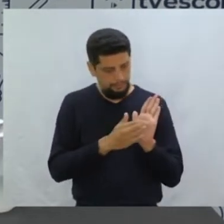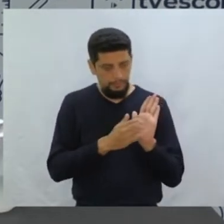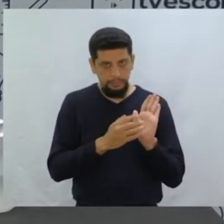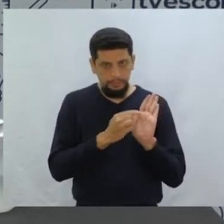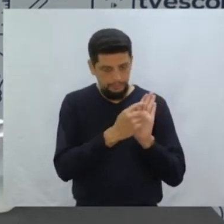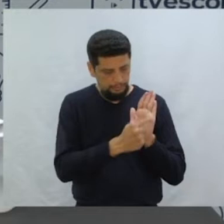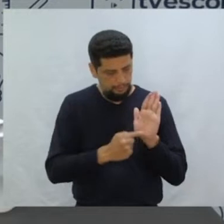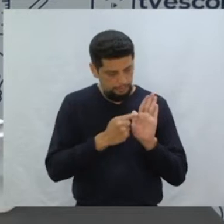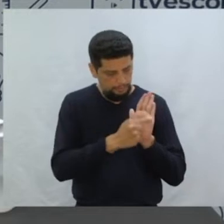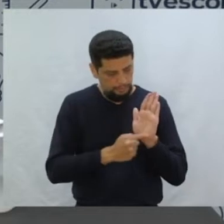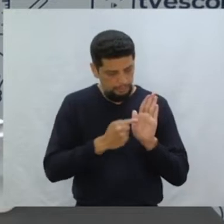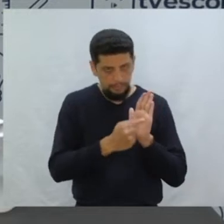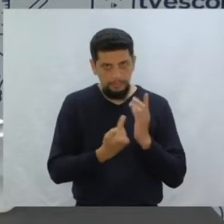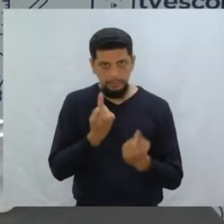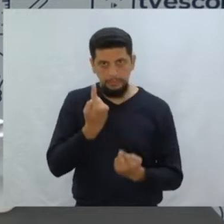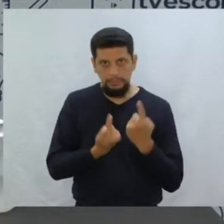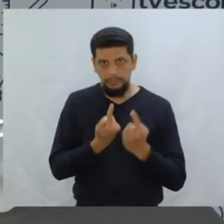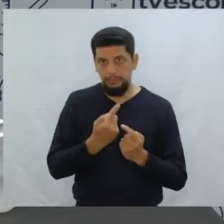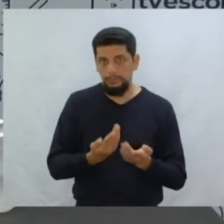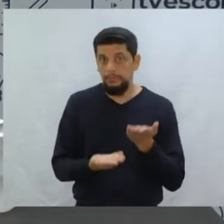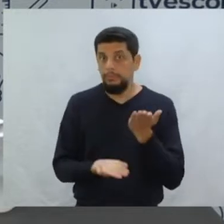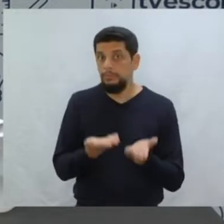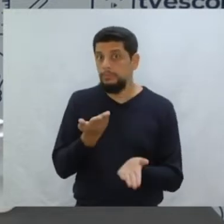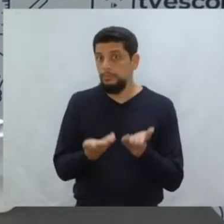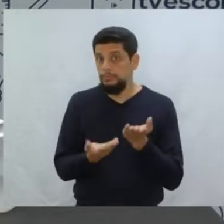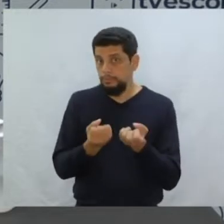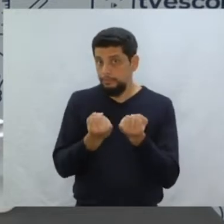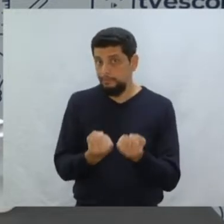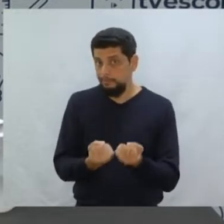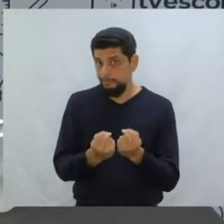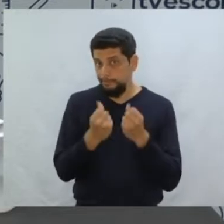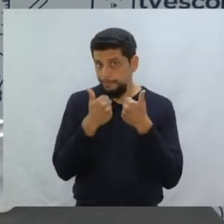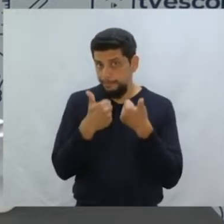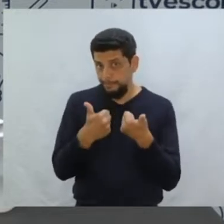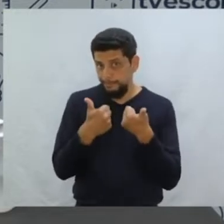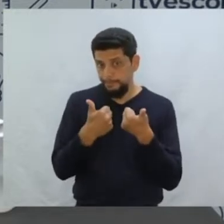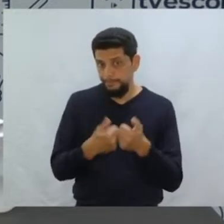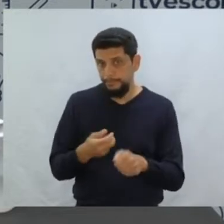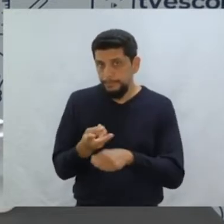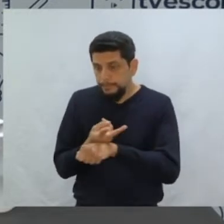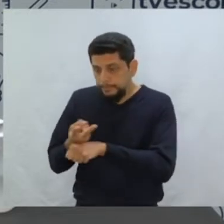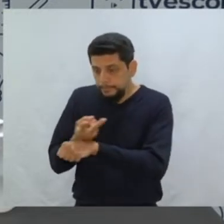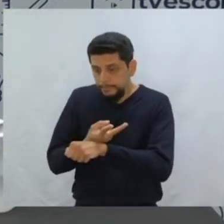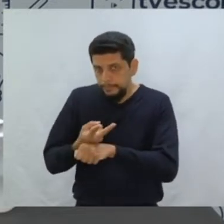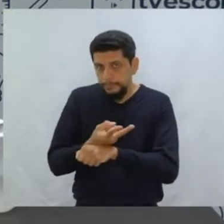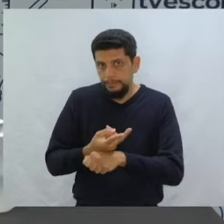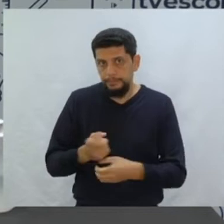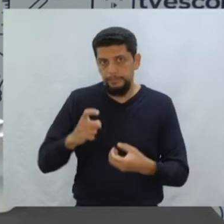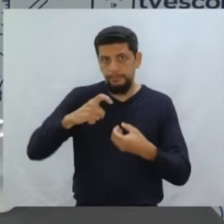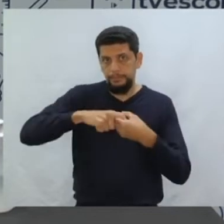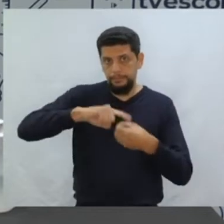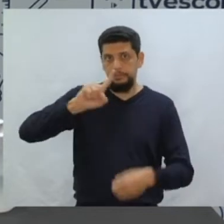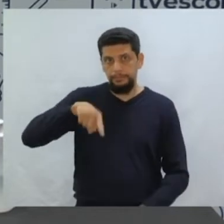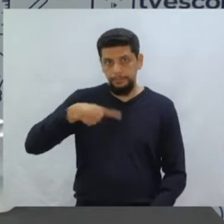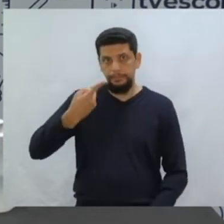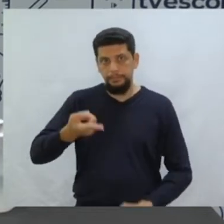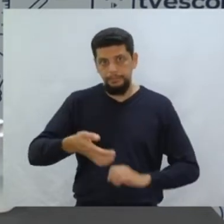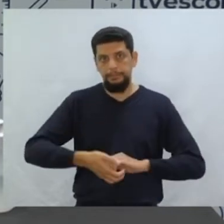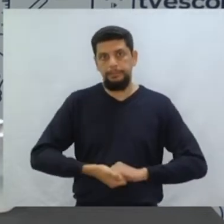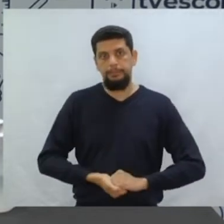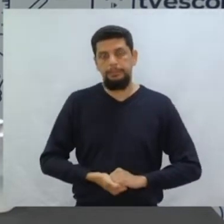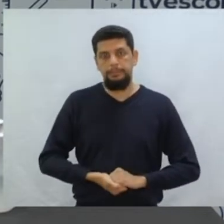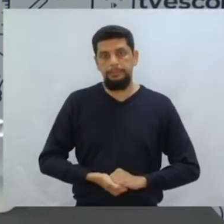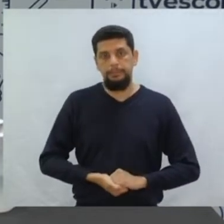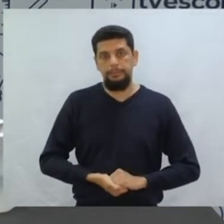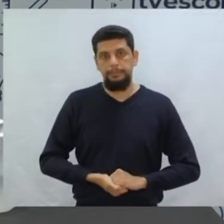embalagem ela está mostrando ali, tá? Qual é o seu peso, tá bom? Então, vocês procurem, que daqui a